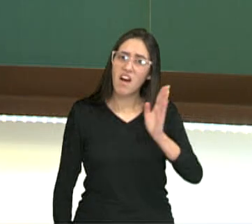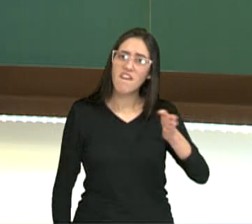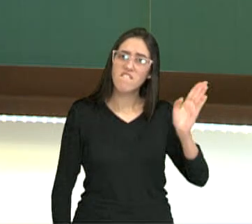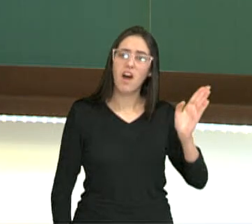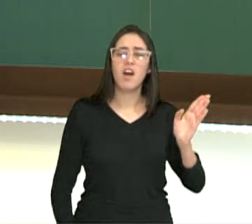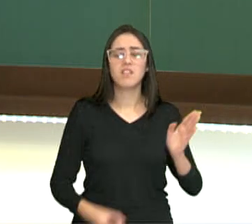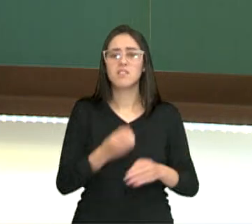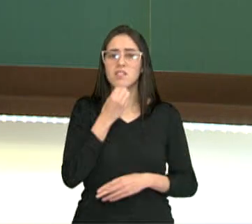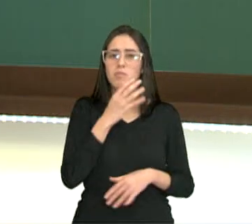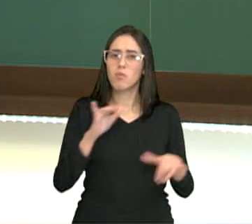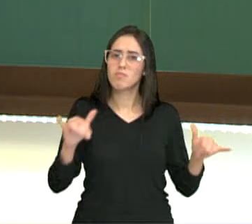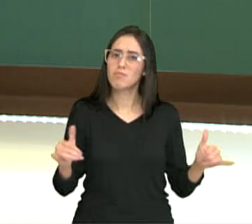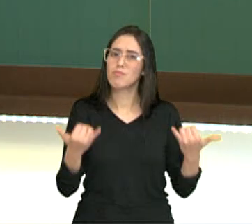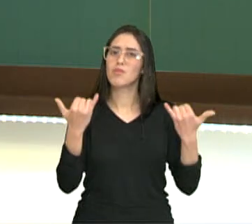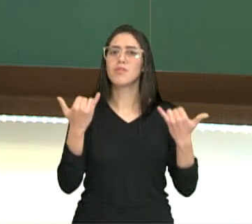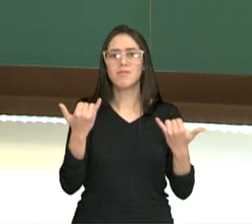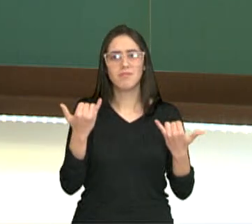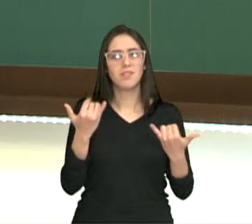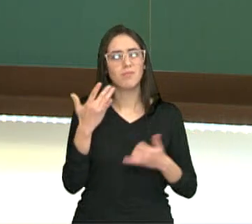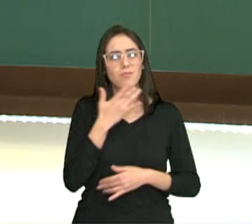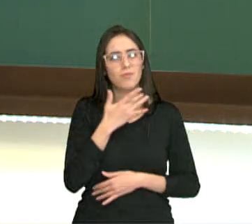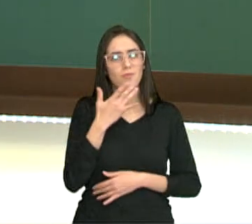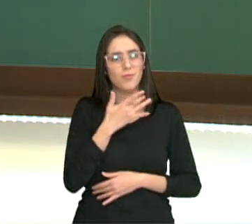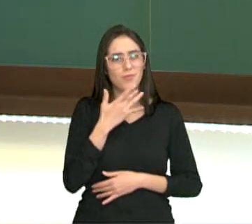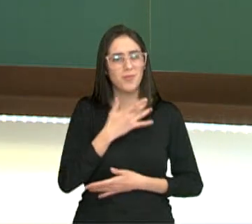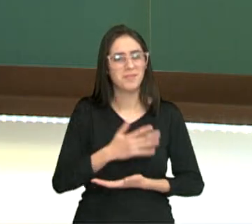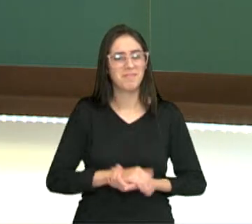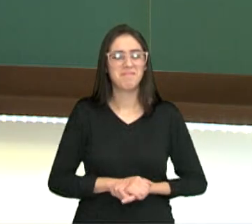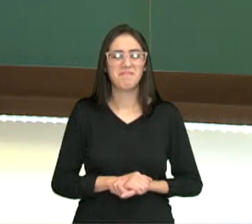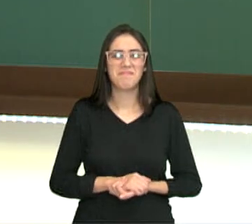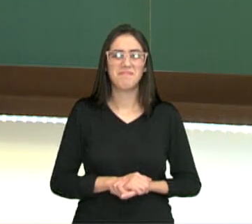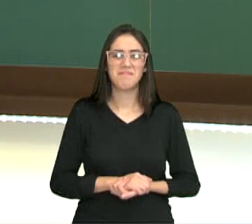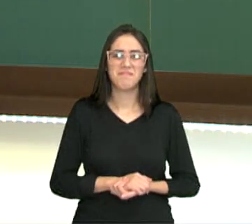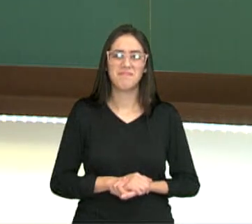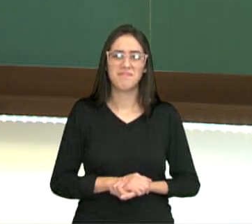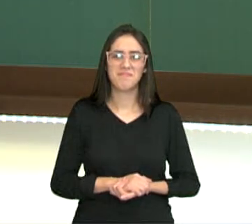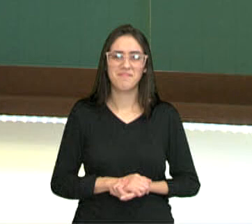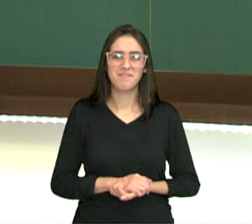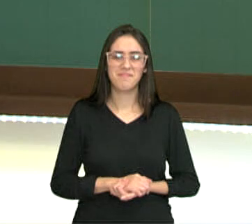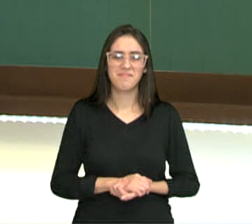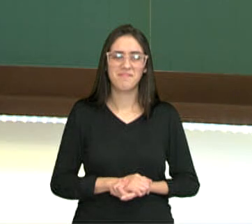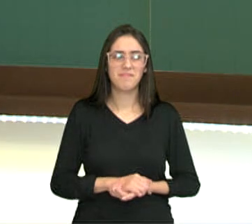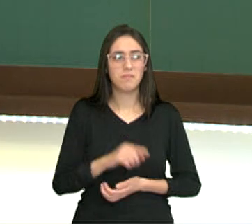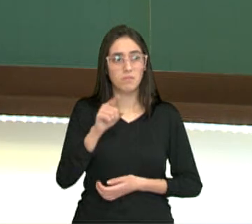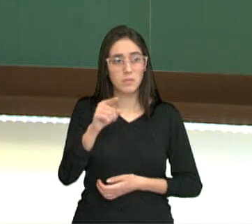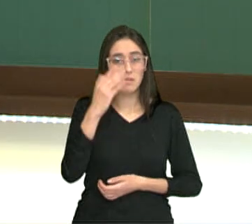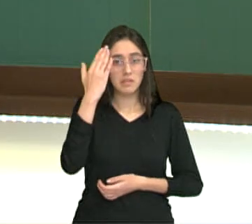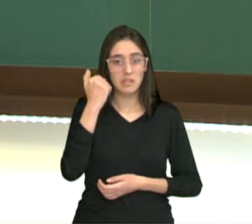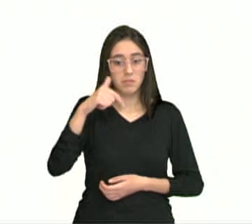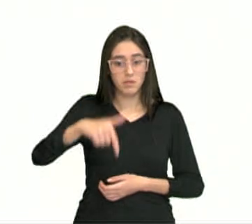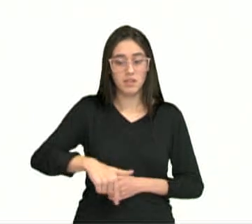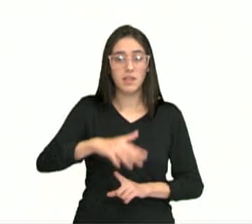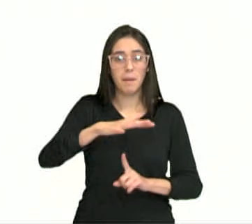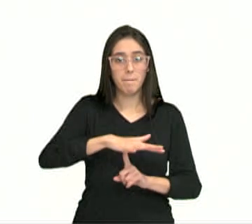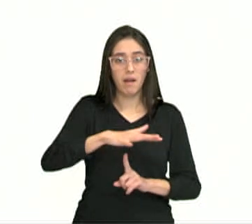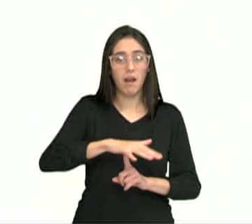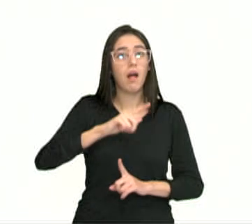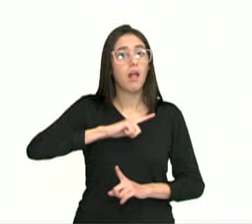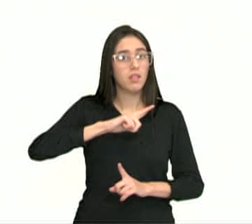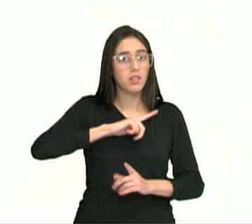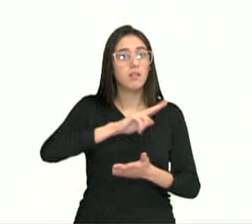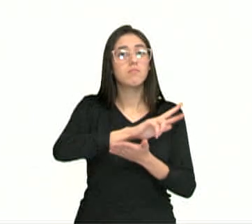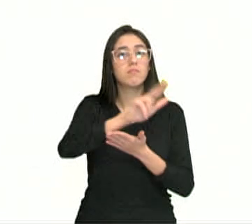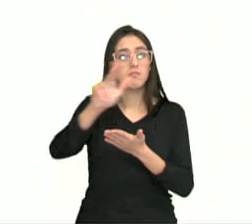muito importante. É uma atividade, uma modalidade muito gostosa. Vocês sabiam que aqui no Paraná existem